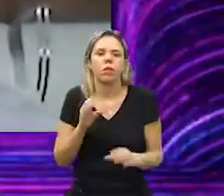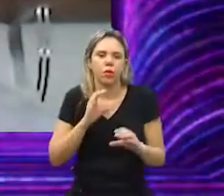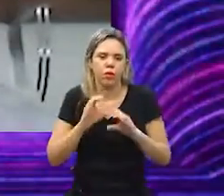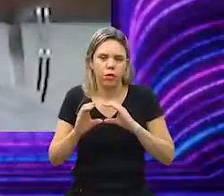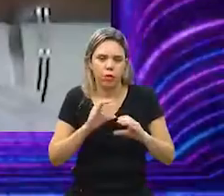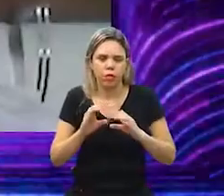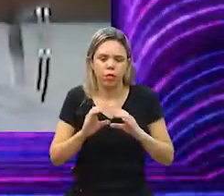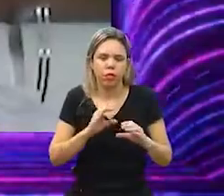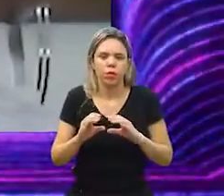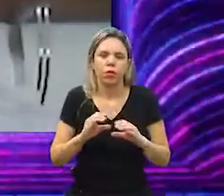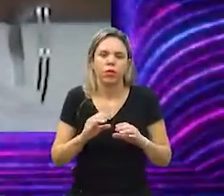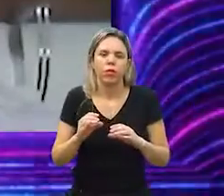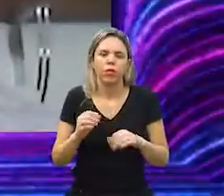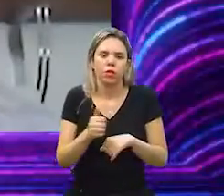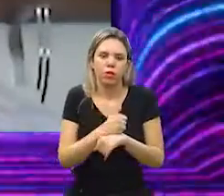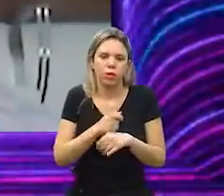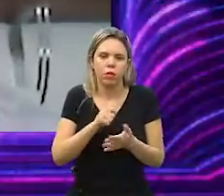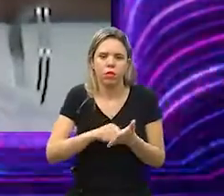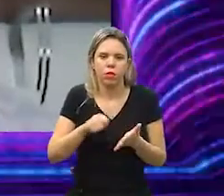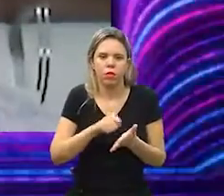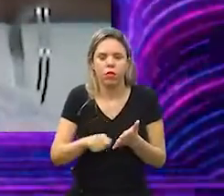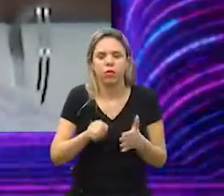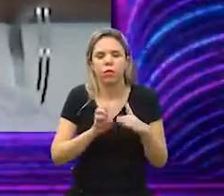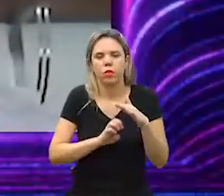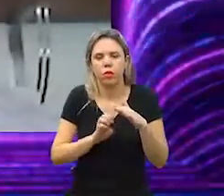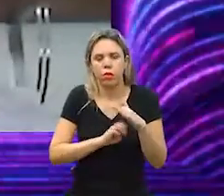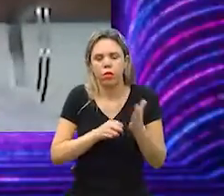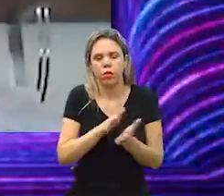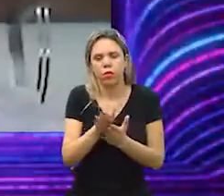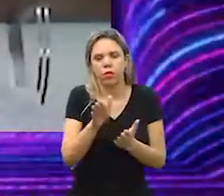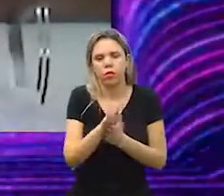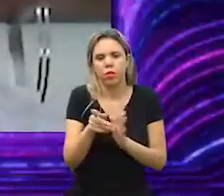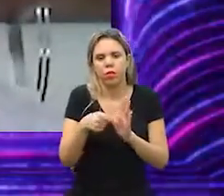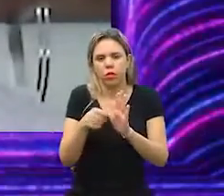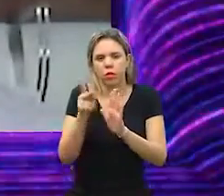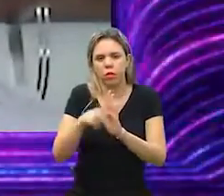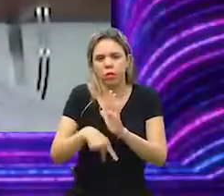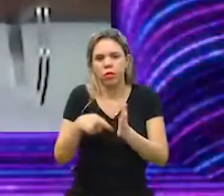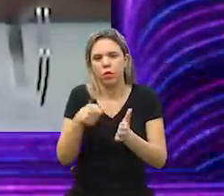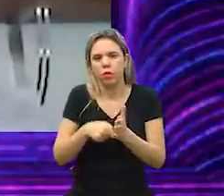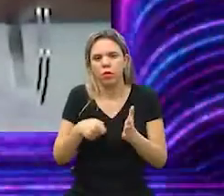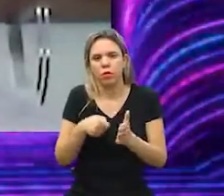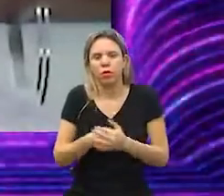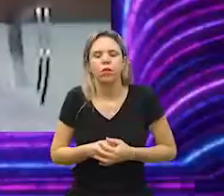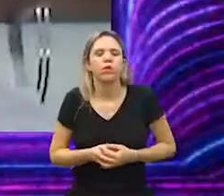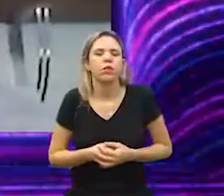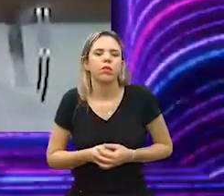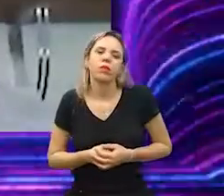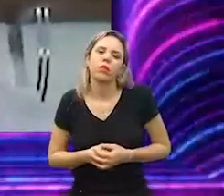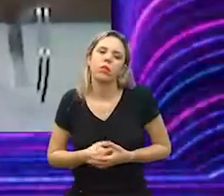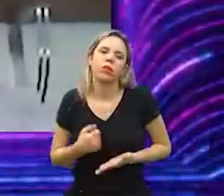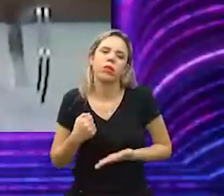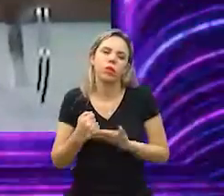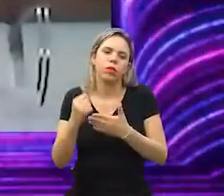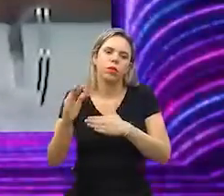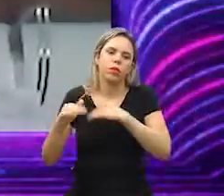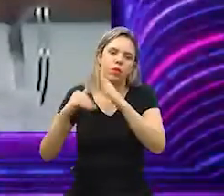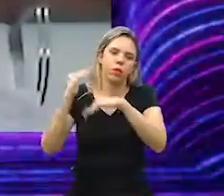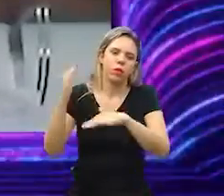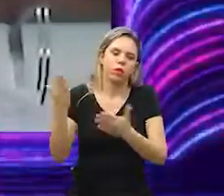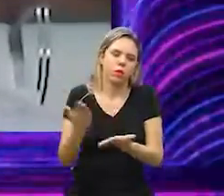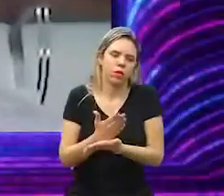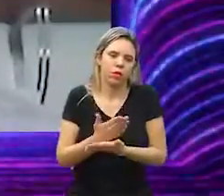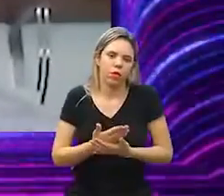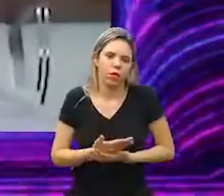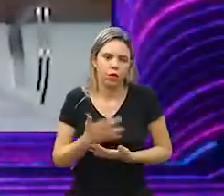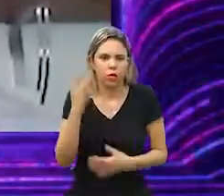caminho entre o escritor e as editoras e apresenta os projetos, luta pelo projeto e ajuda a desenvolver o livro.